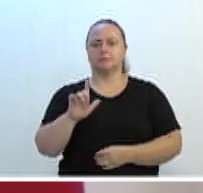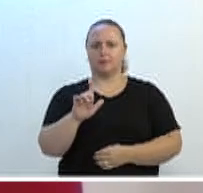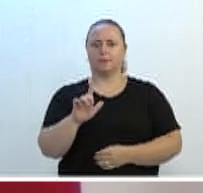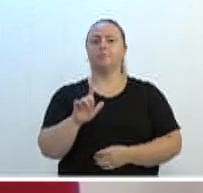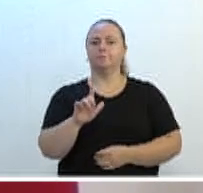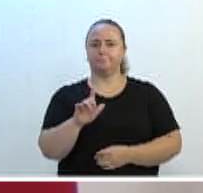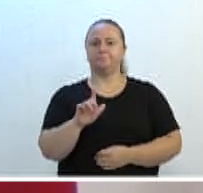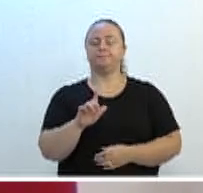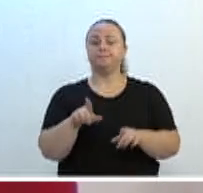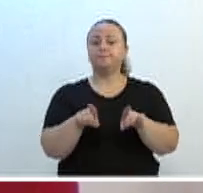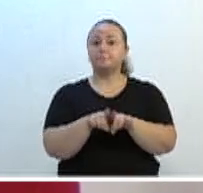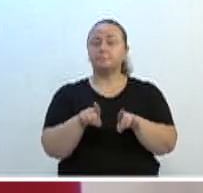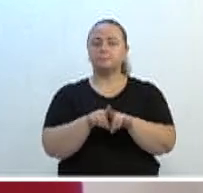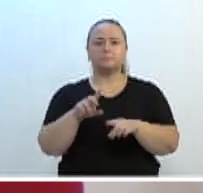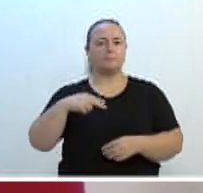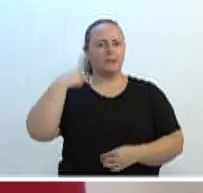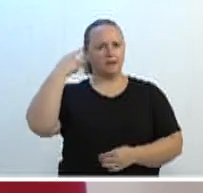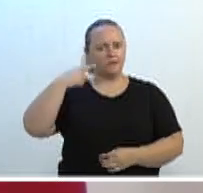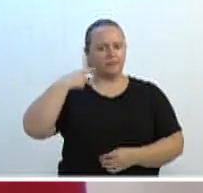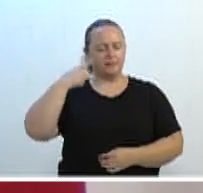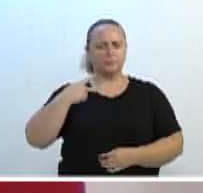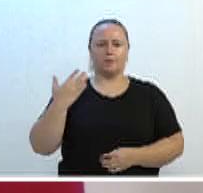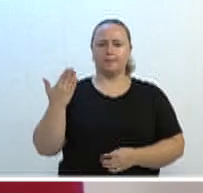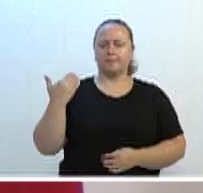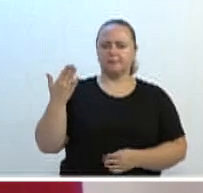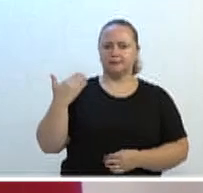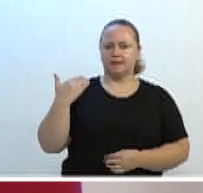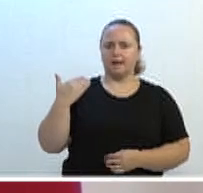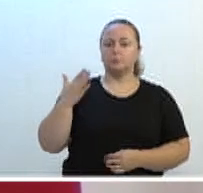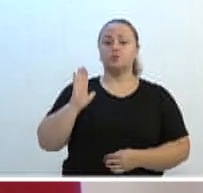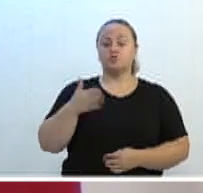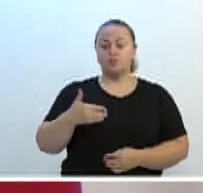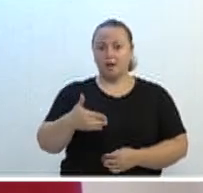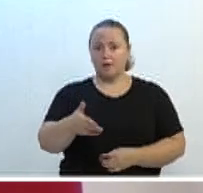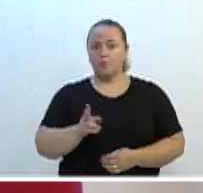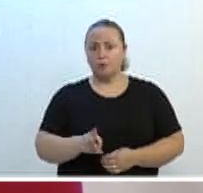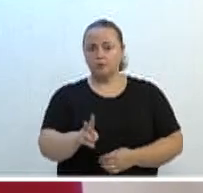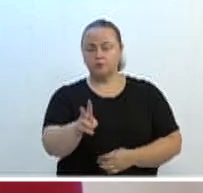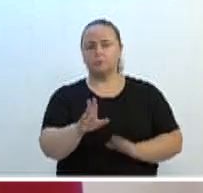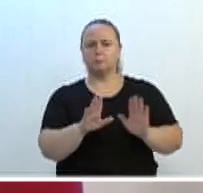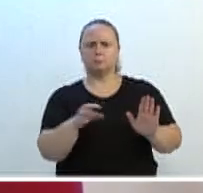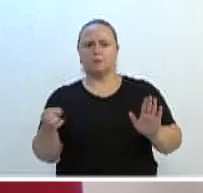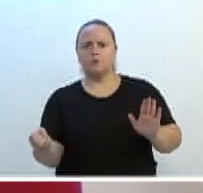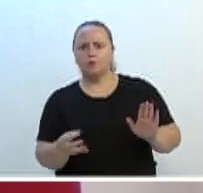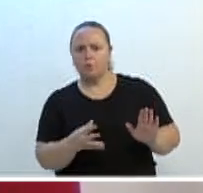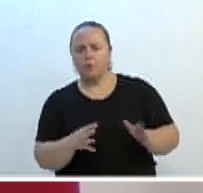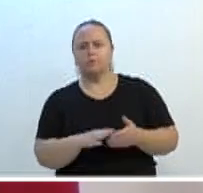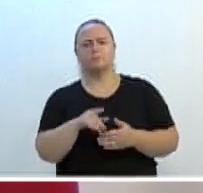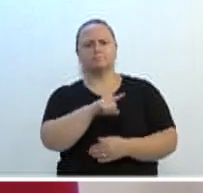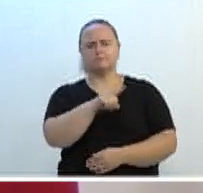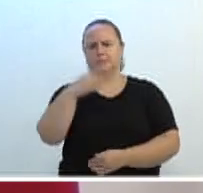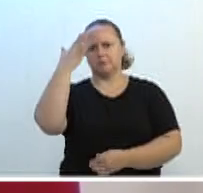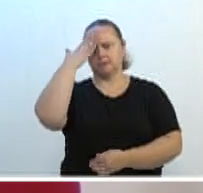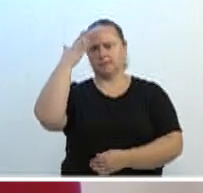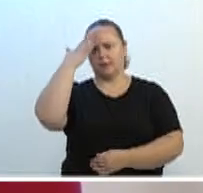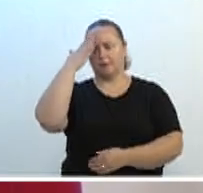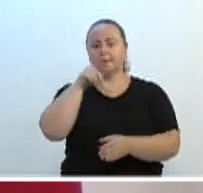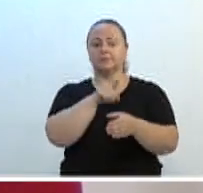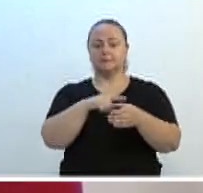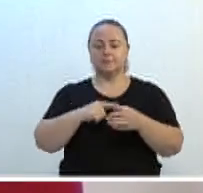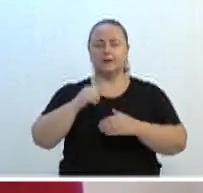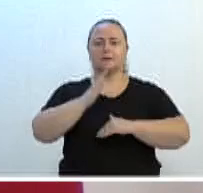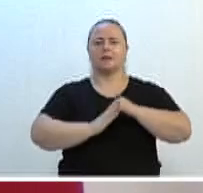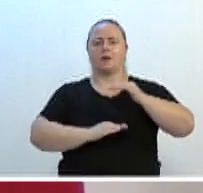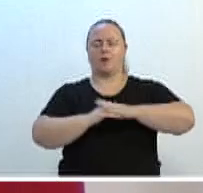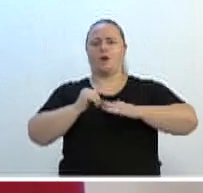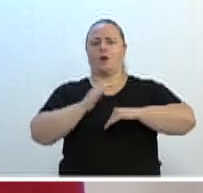que estiveram na legislatura passada, estão agora, e os novos também entendem que a cidade toda precisa de obras. Agora, o Grande